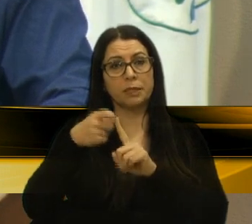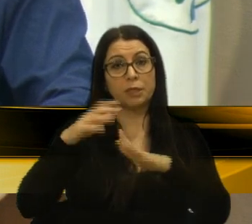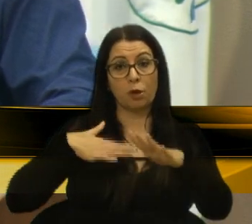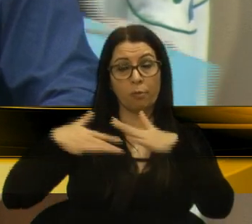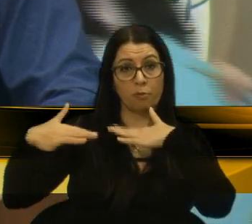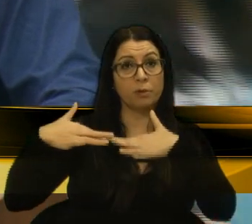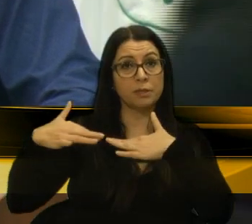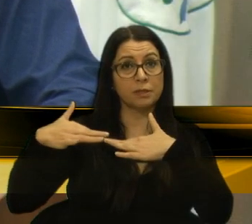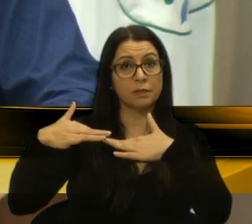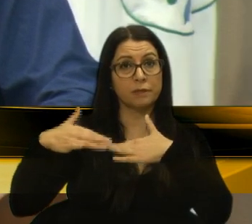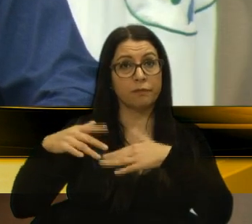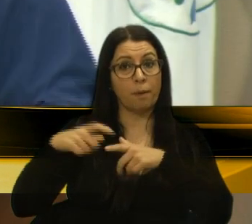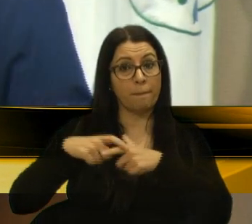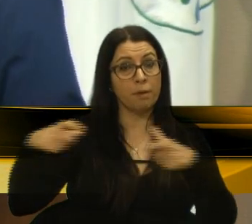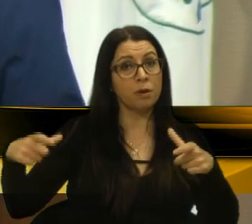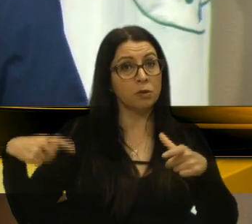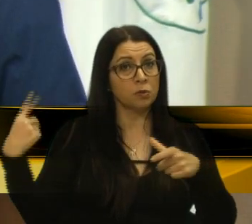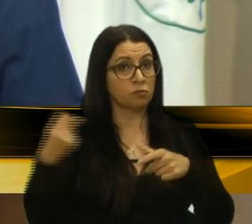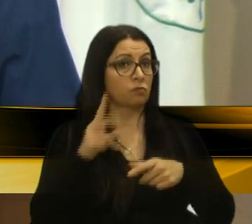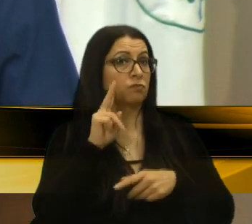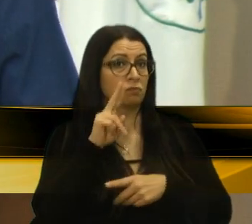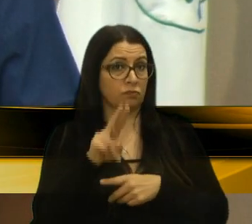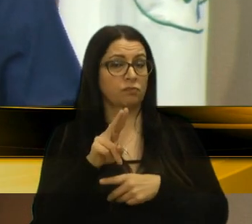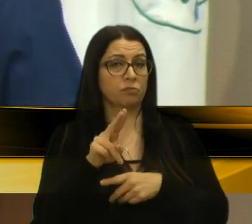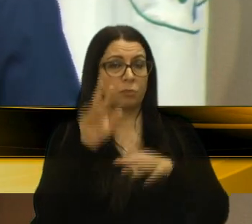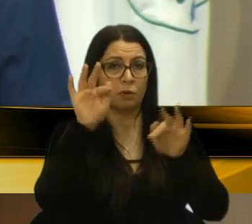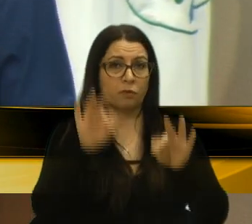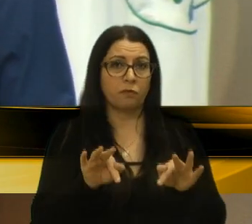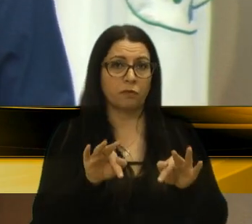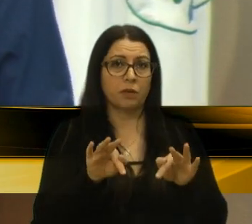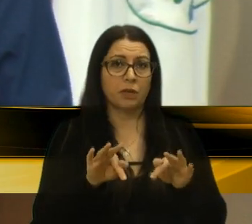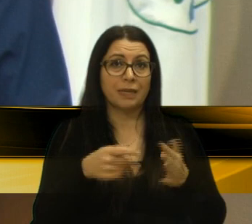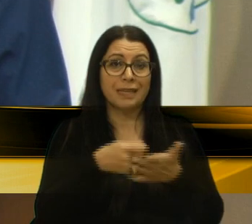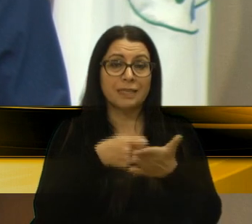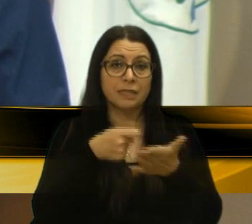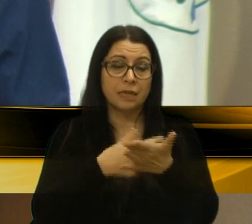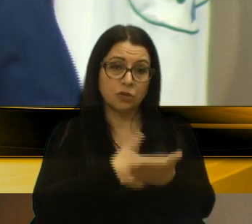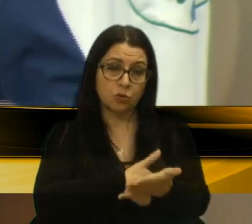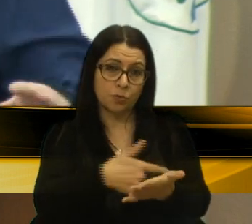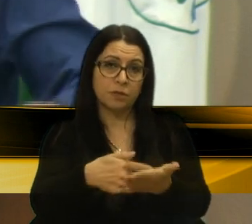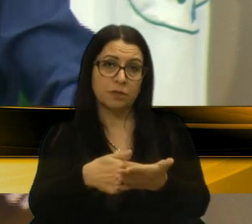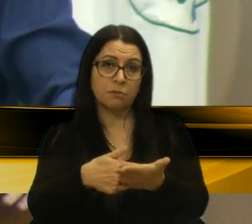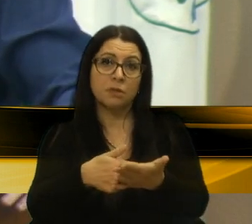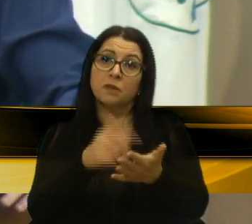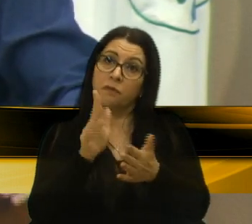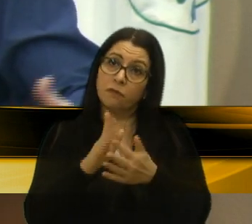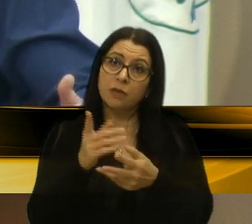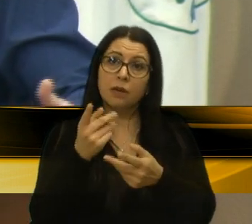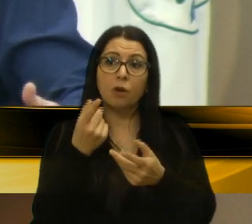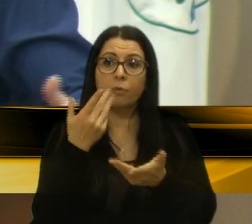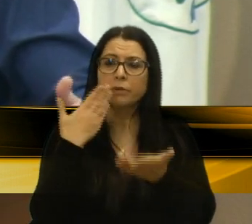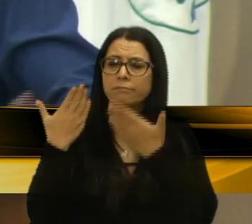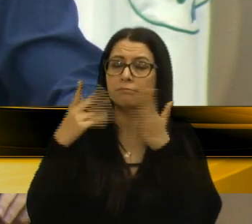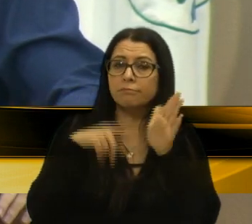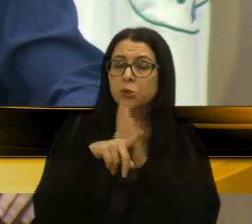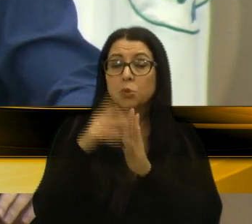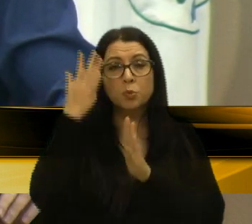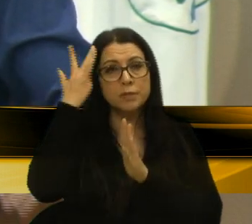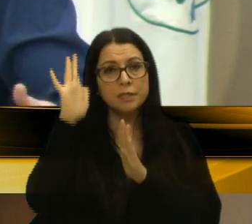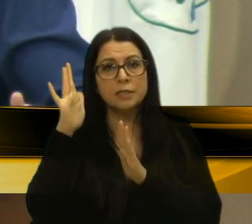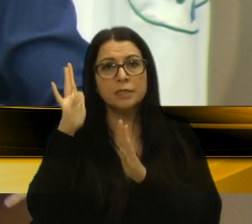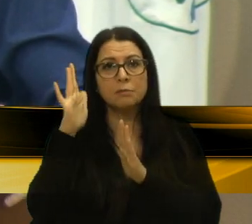mobilização foi a maior já vista para o fim da exigência desse exame. Então ficam algumas questões que a gente não sabe, mas